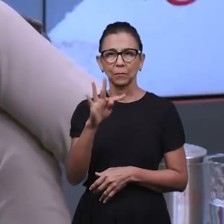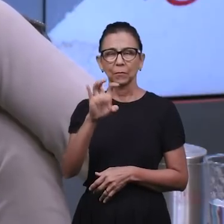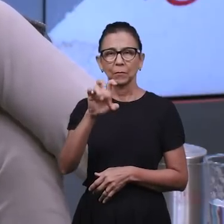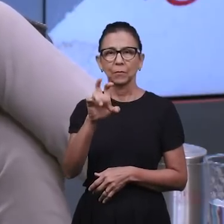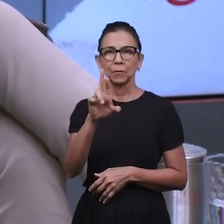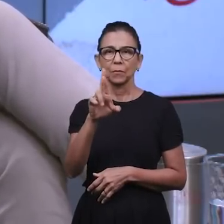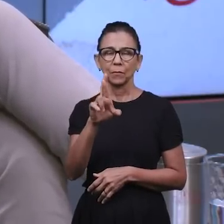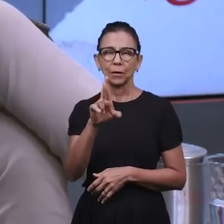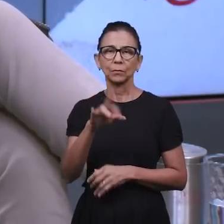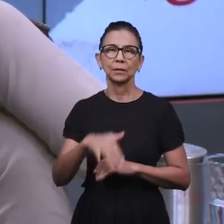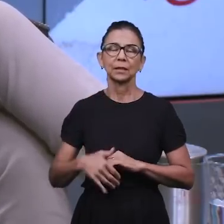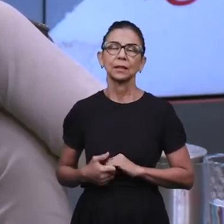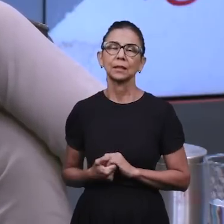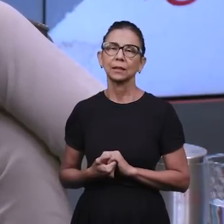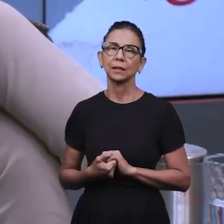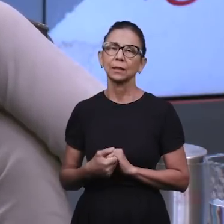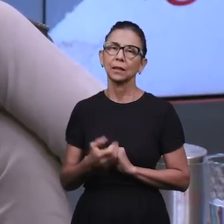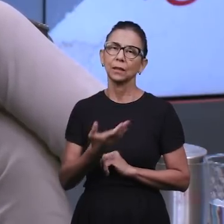achei muito